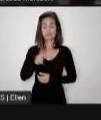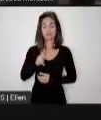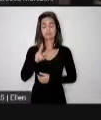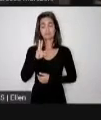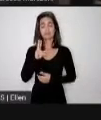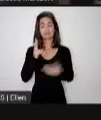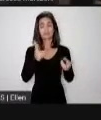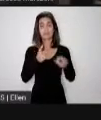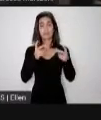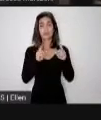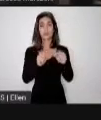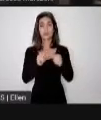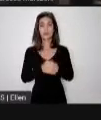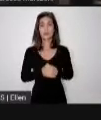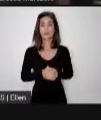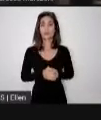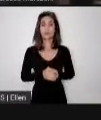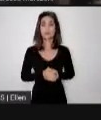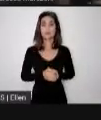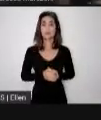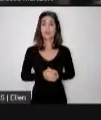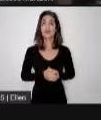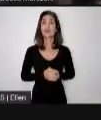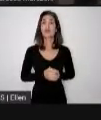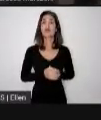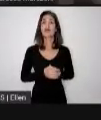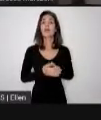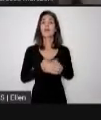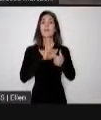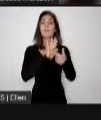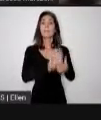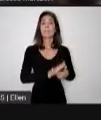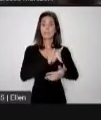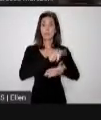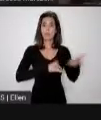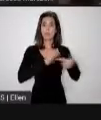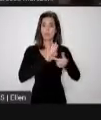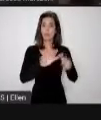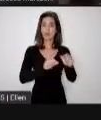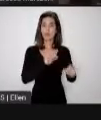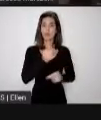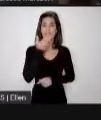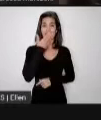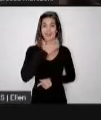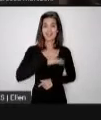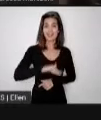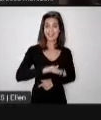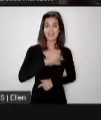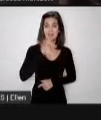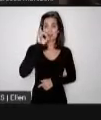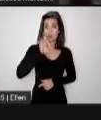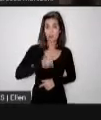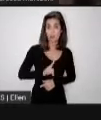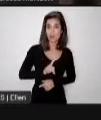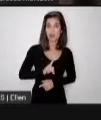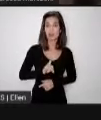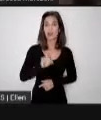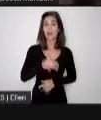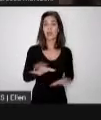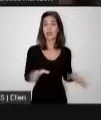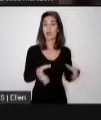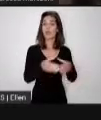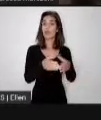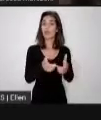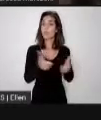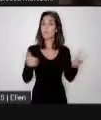ia nos dizer que crianças com dificuldade de aprendizagem e com deficiências, elas foram vistas dentro de um grupo mais amplo. Por